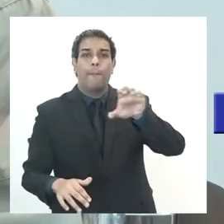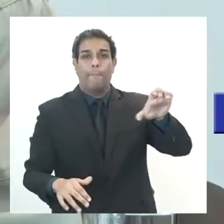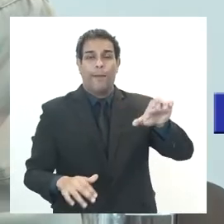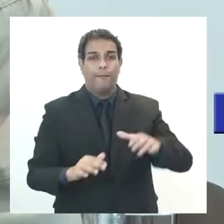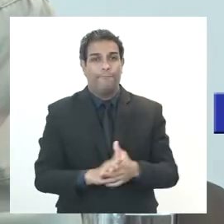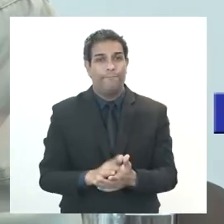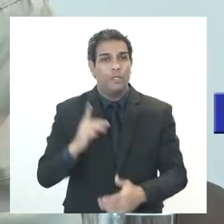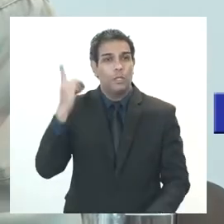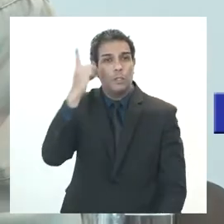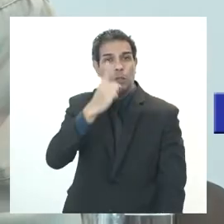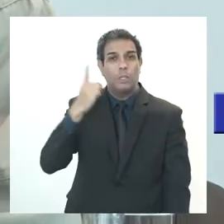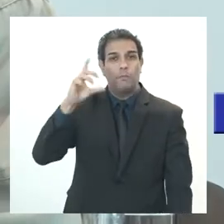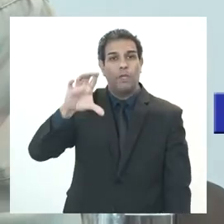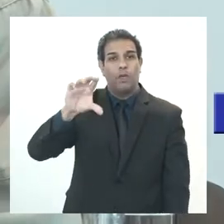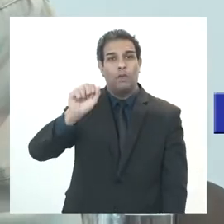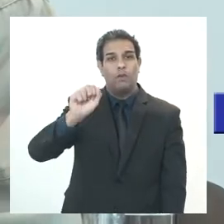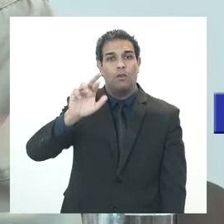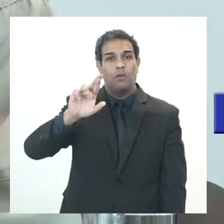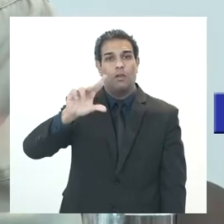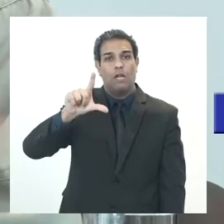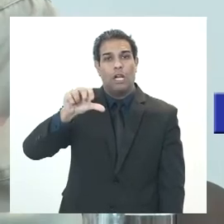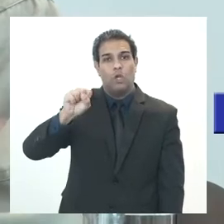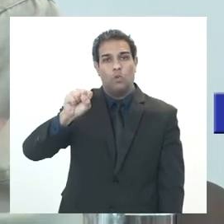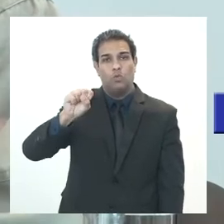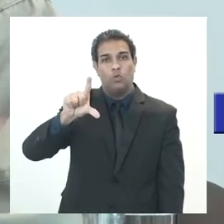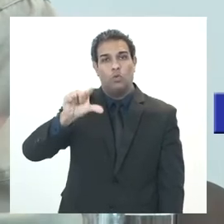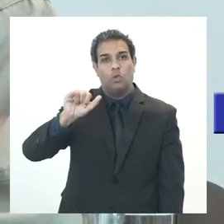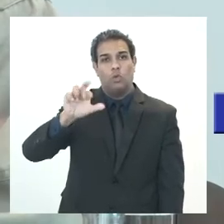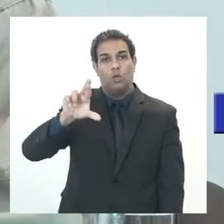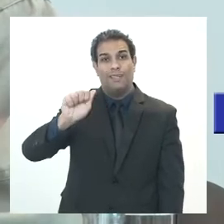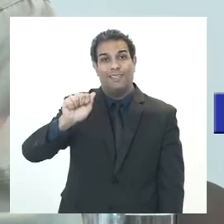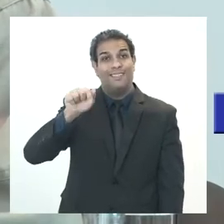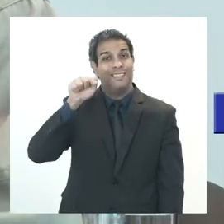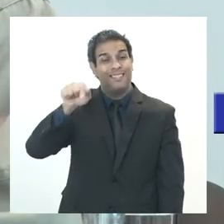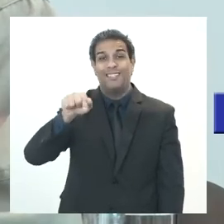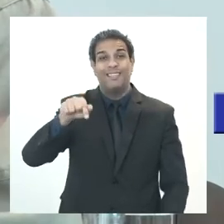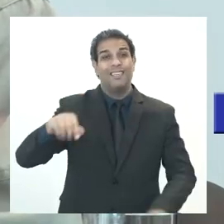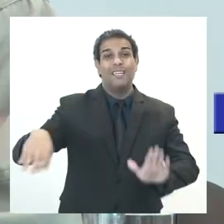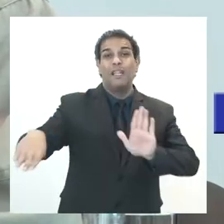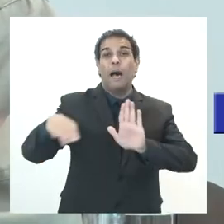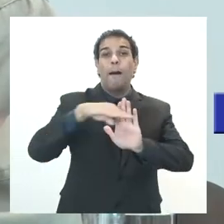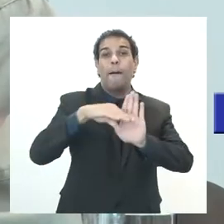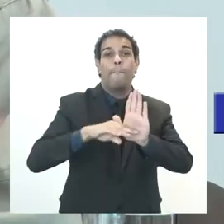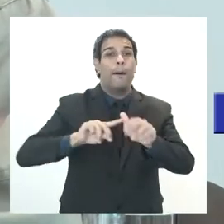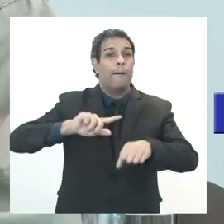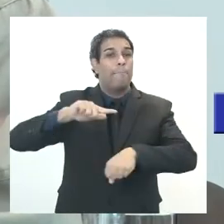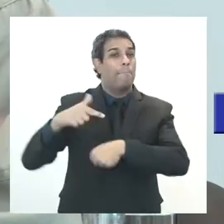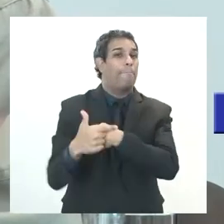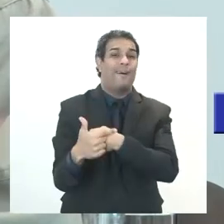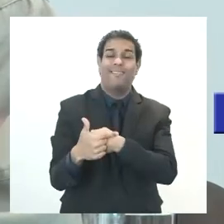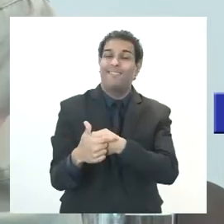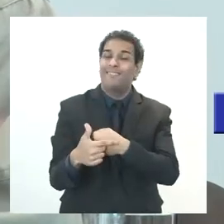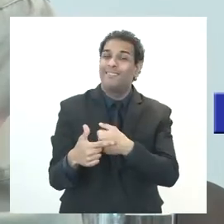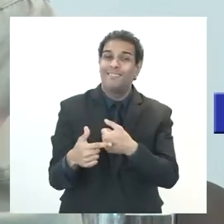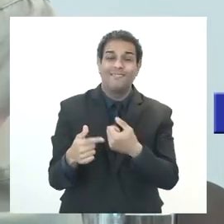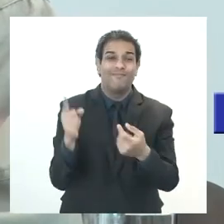Lira o deputado federal que hoje é o presidente da Câmara a pauta dele é daí para pior a boiada